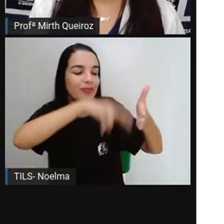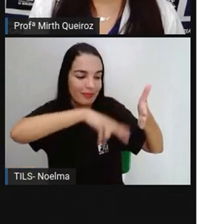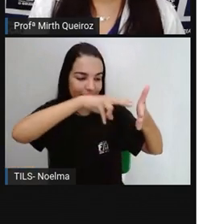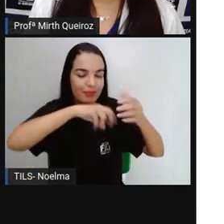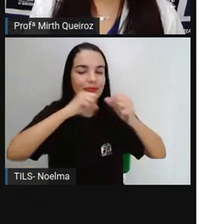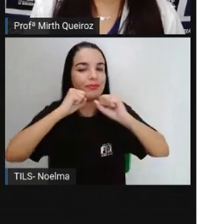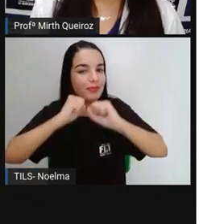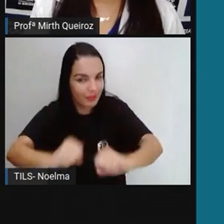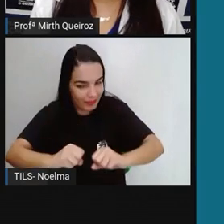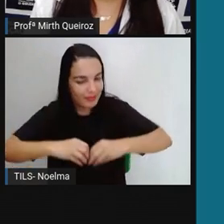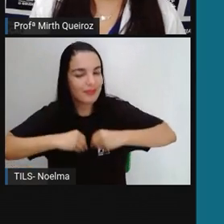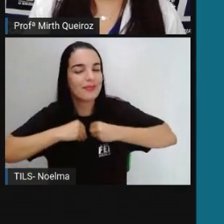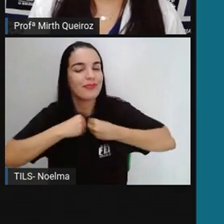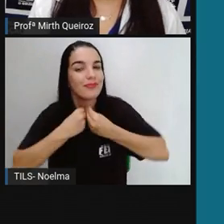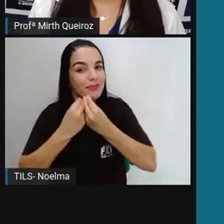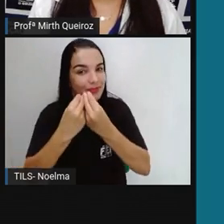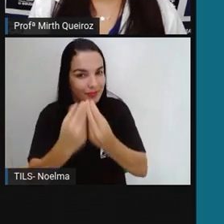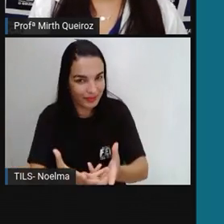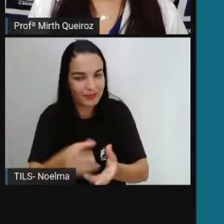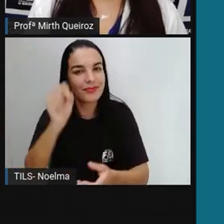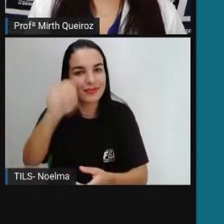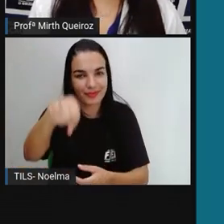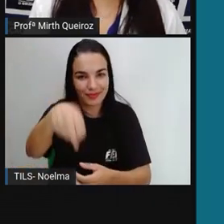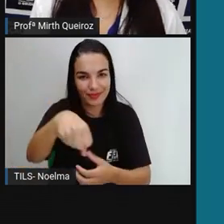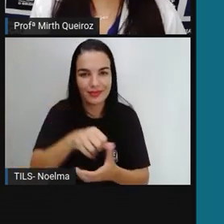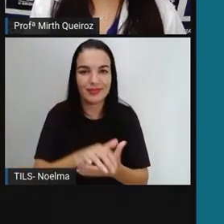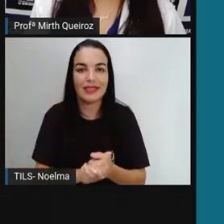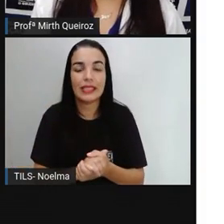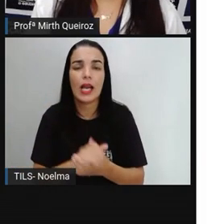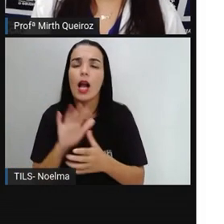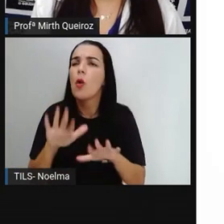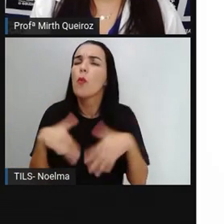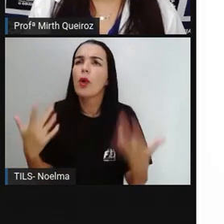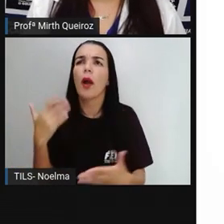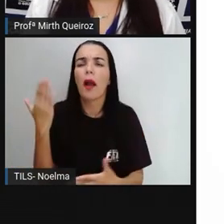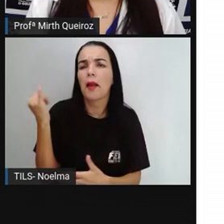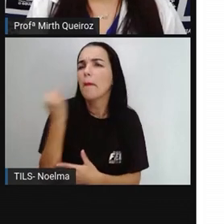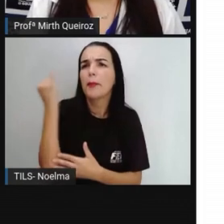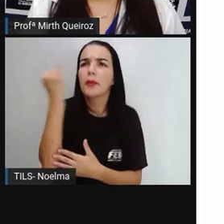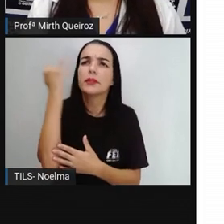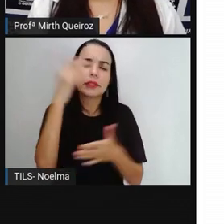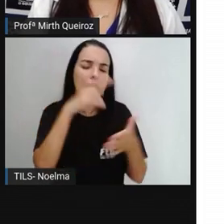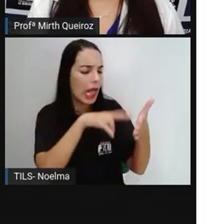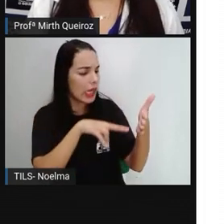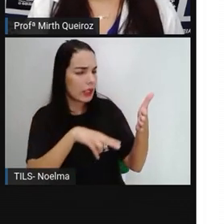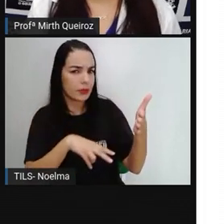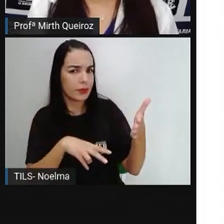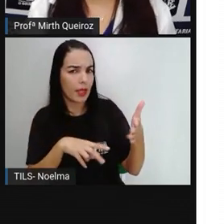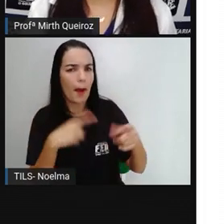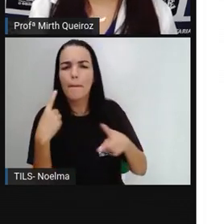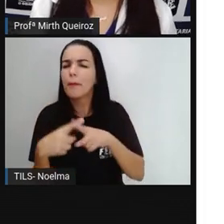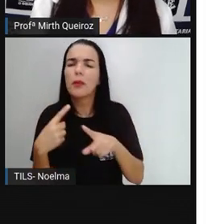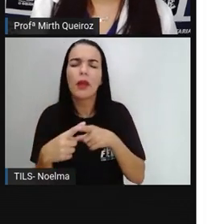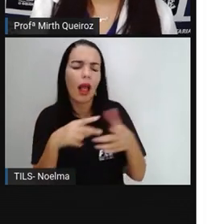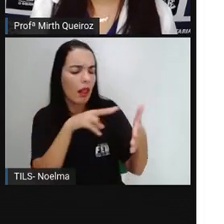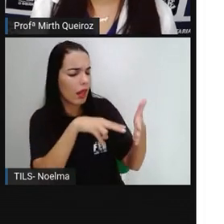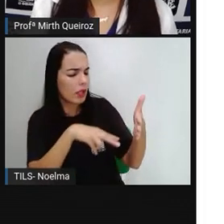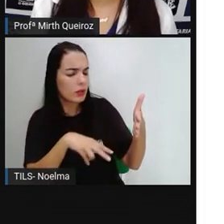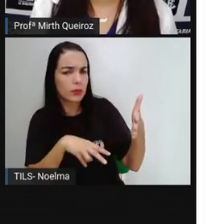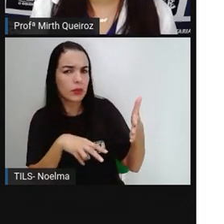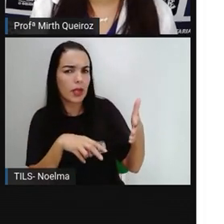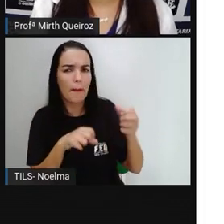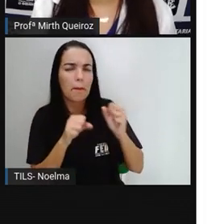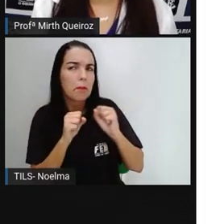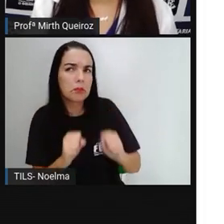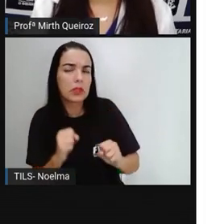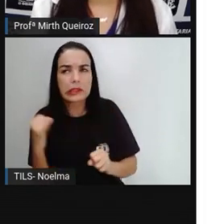nos proporcionar isso. E qual a importância da leitura? Por que que a leitura ela é